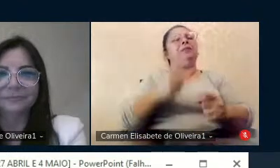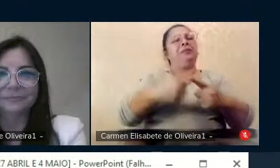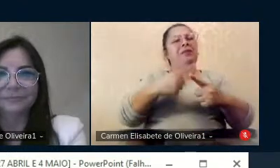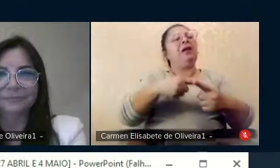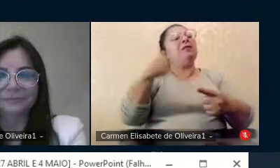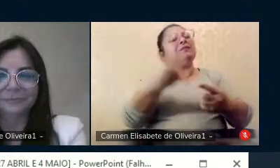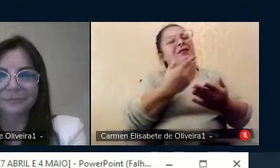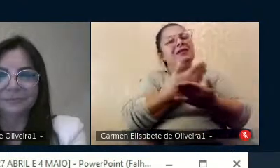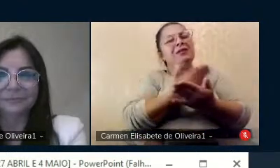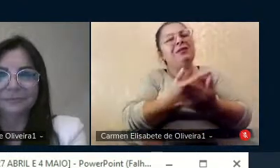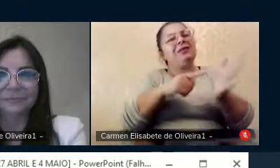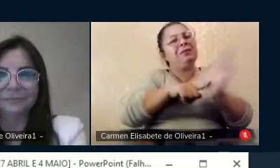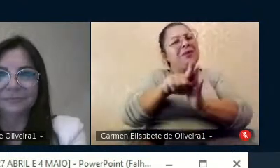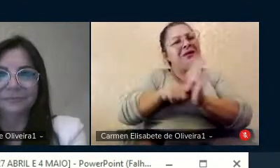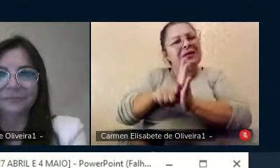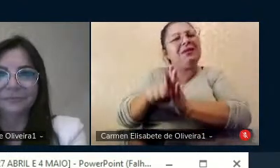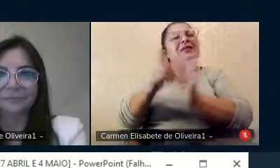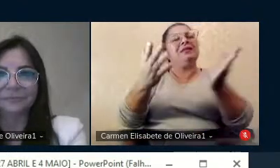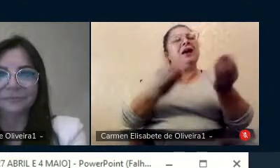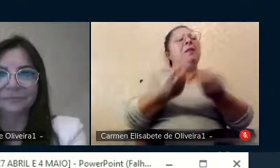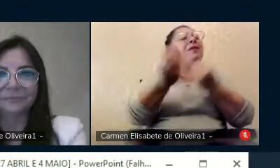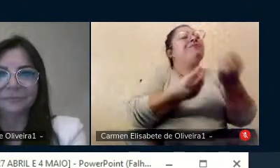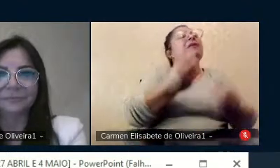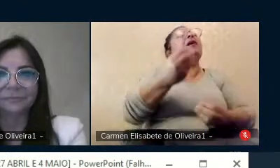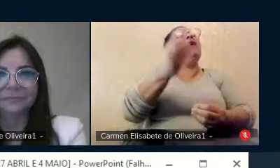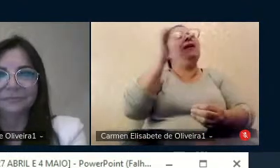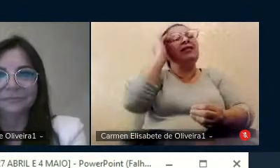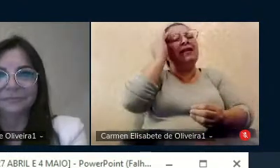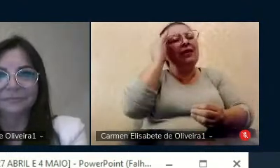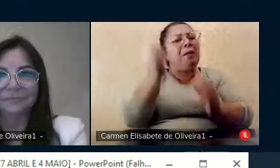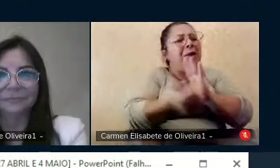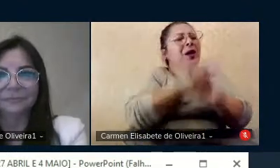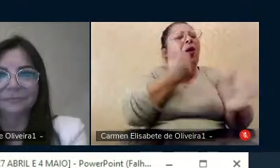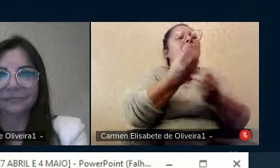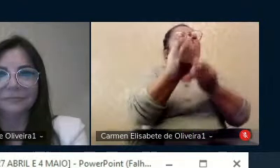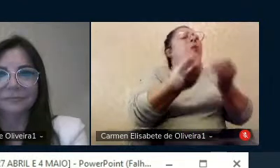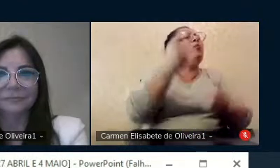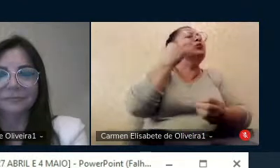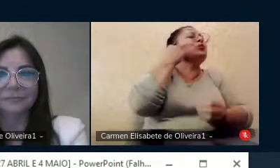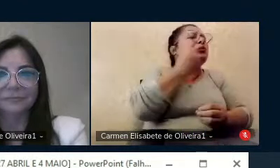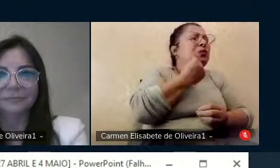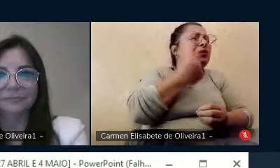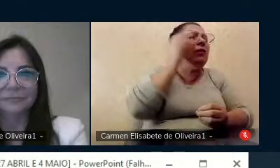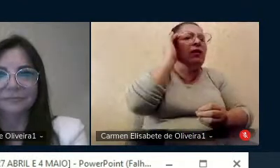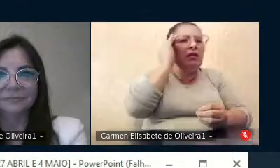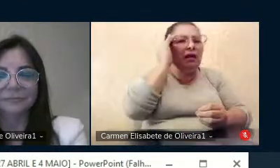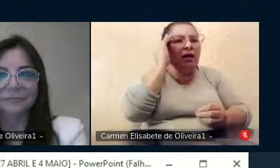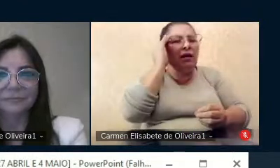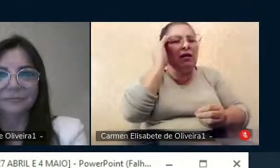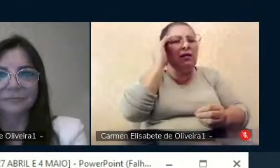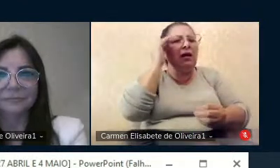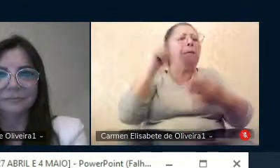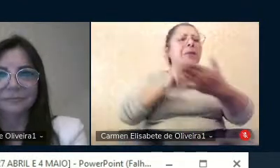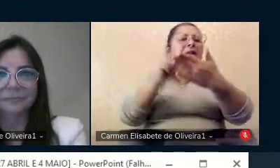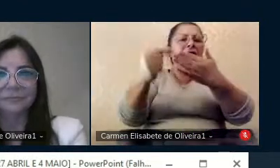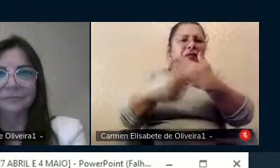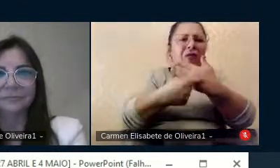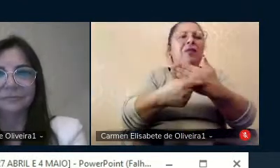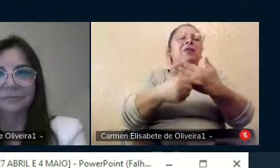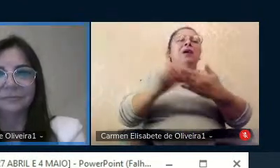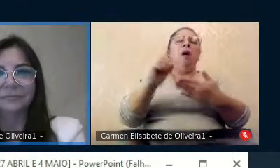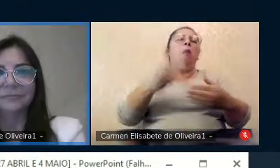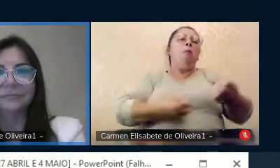gente compreender melhor como é que o surdo entende uma linguagem metafórica ou poética